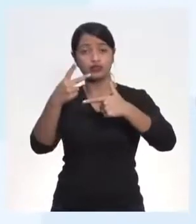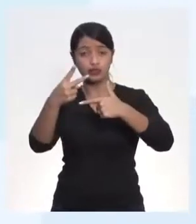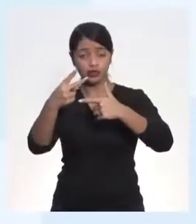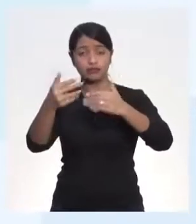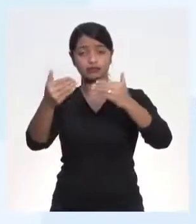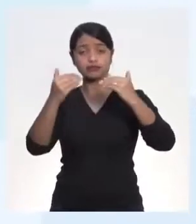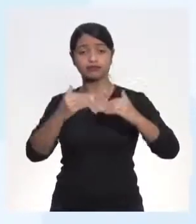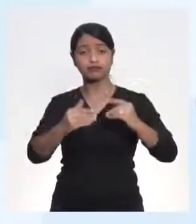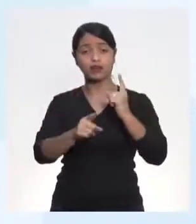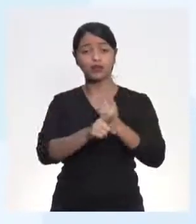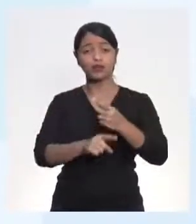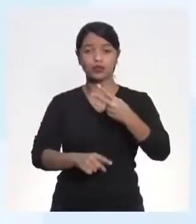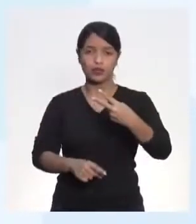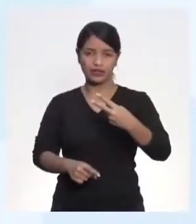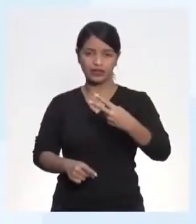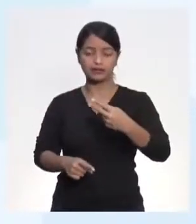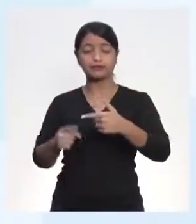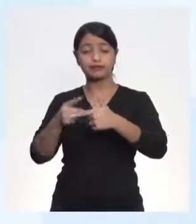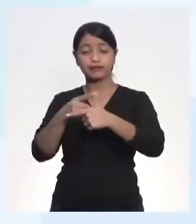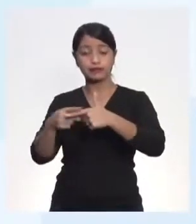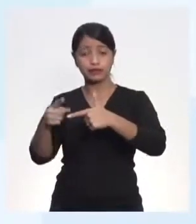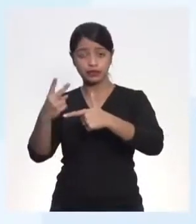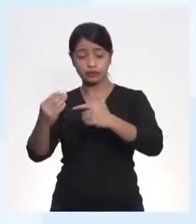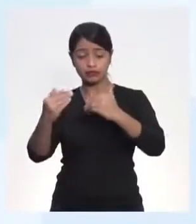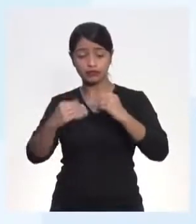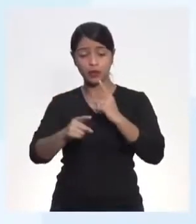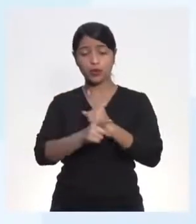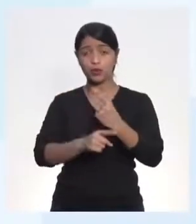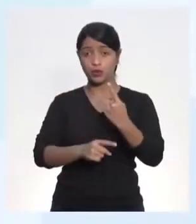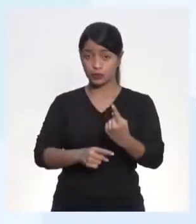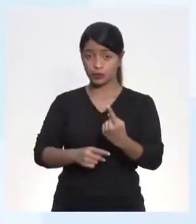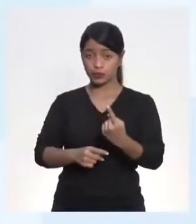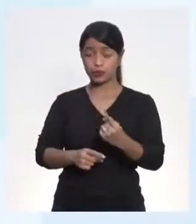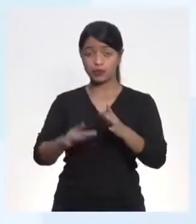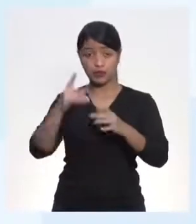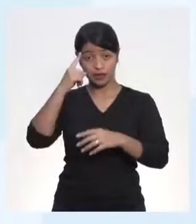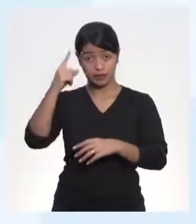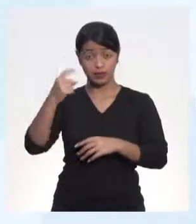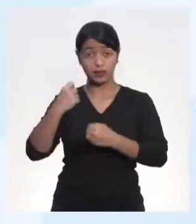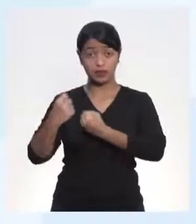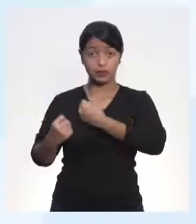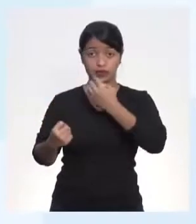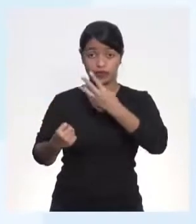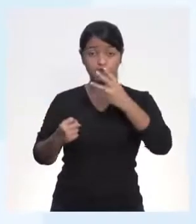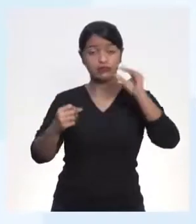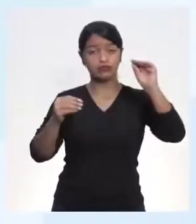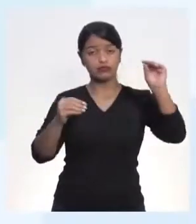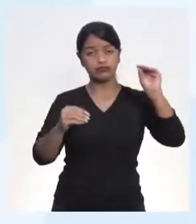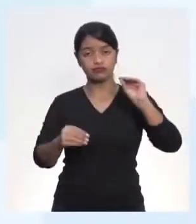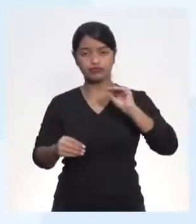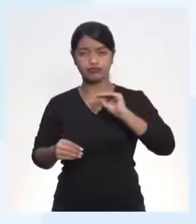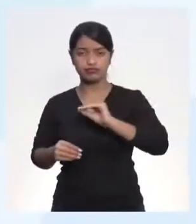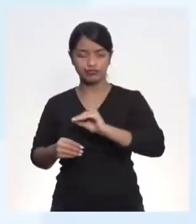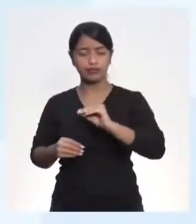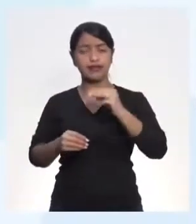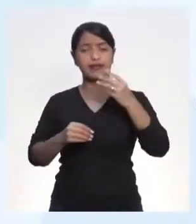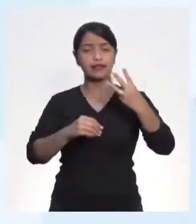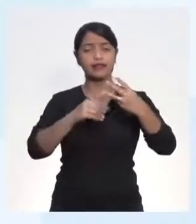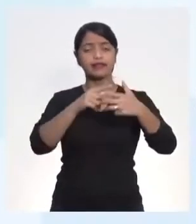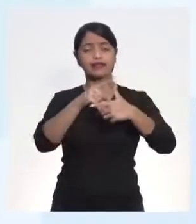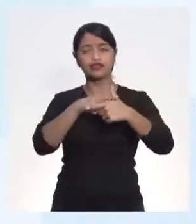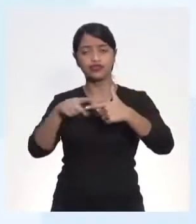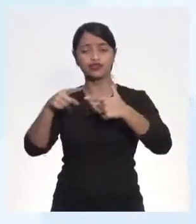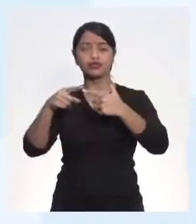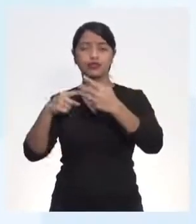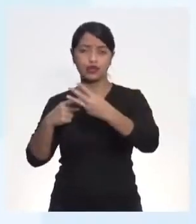encontro 2, e divido por 2 eu encontro 1. Lembrando que eu estou copiando aqui o valor 3. E aí o 3 eu só posso dividir pelo 3, eu